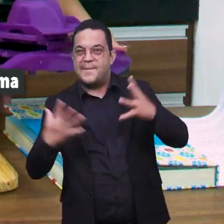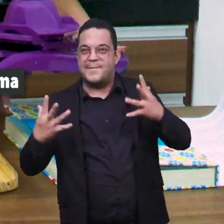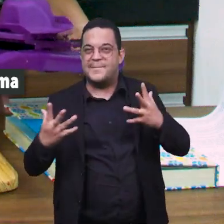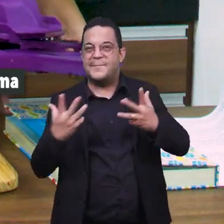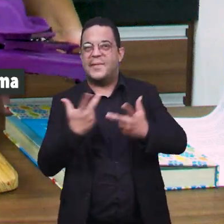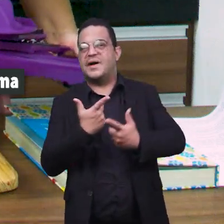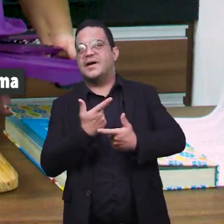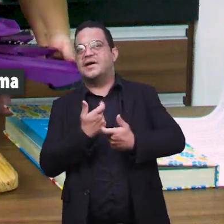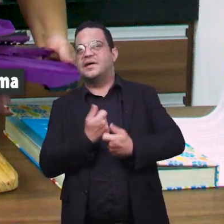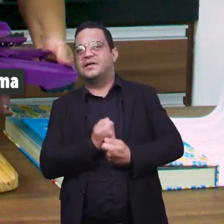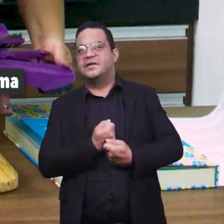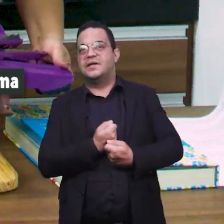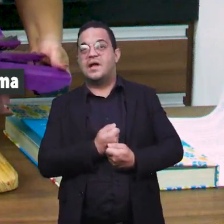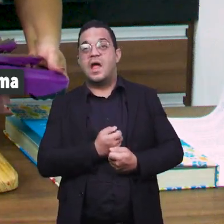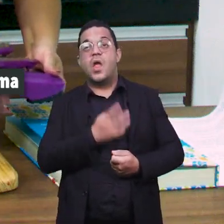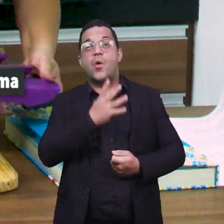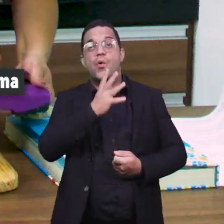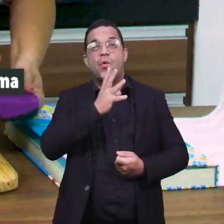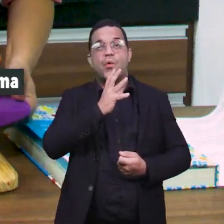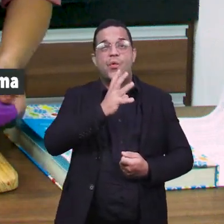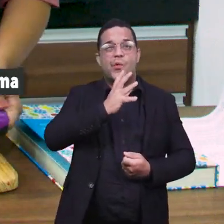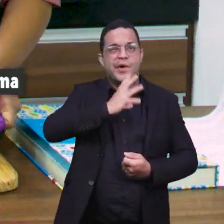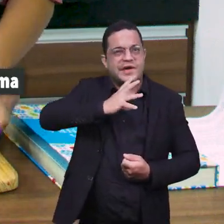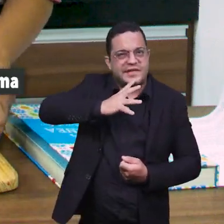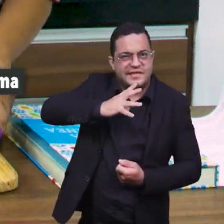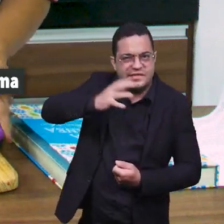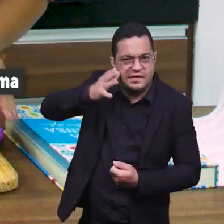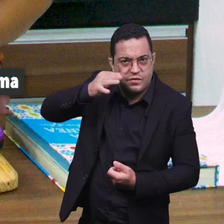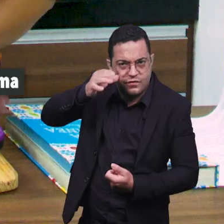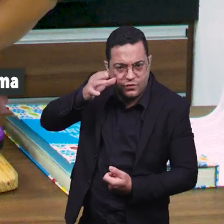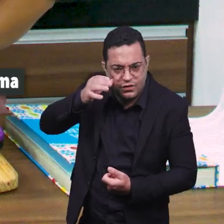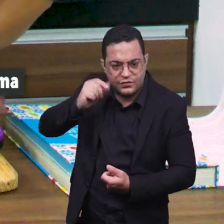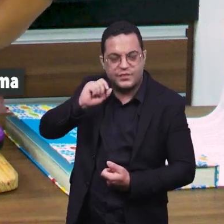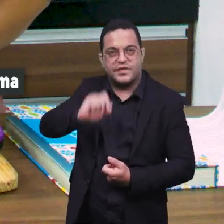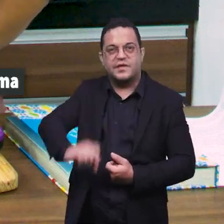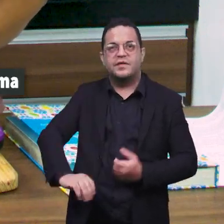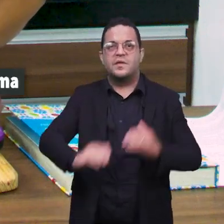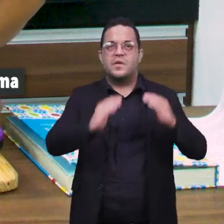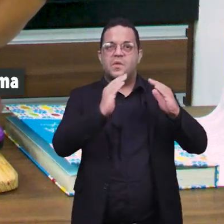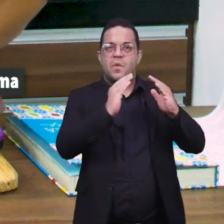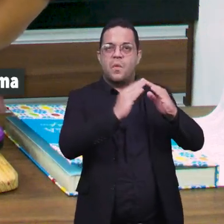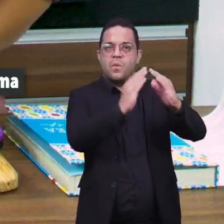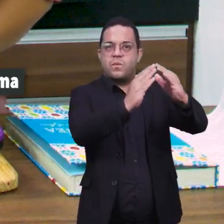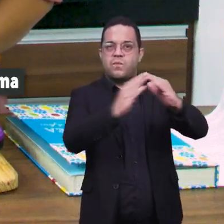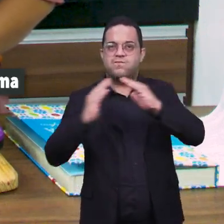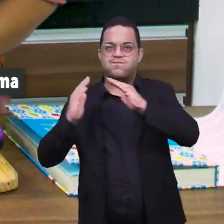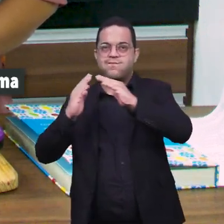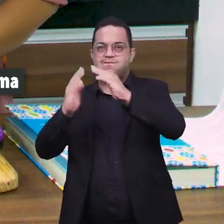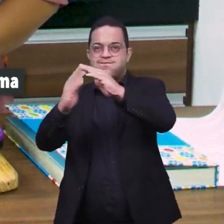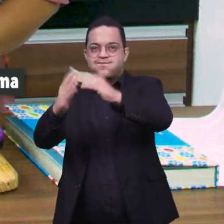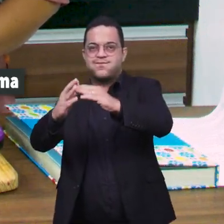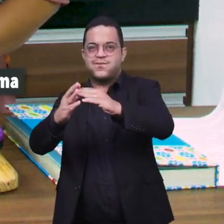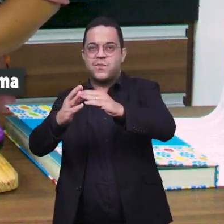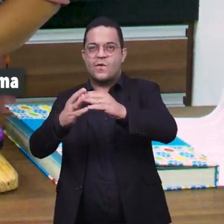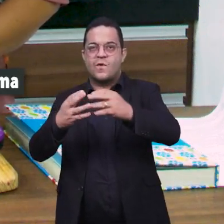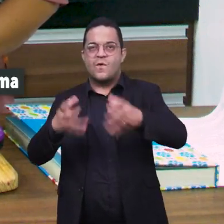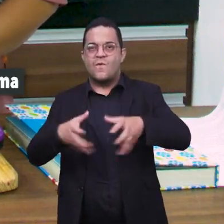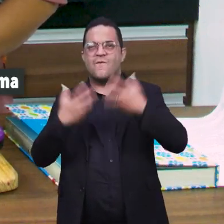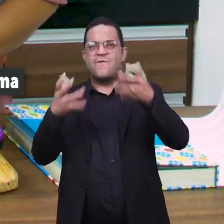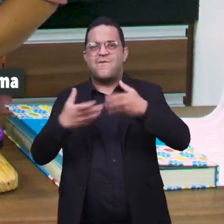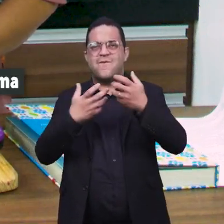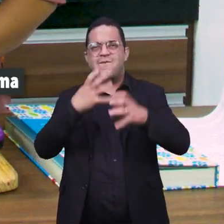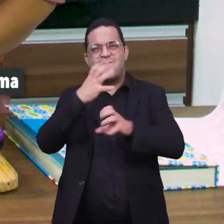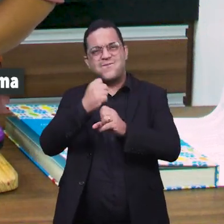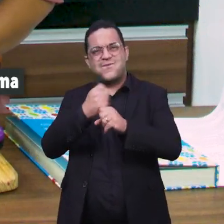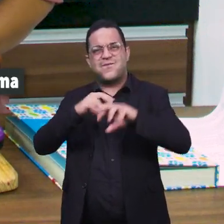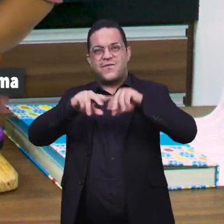maravilha. Conheci numa feira. Só para vocês entenderem. Esse daqui, ó, é para vocês não